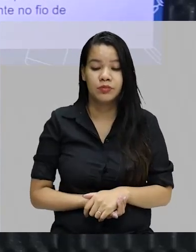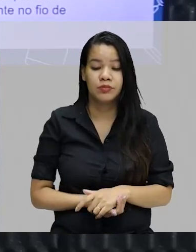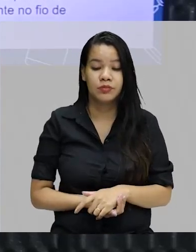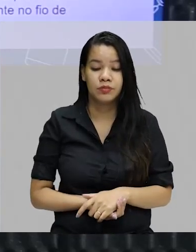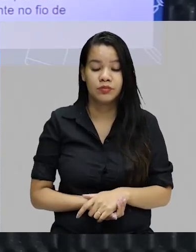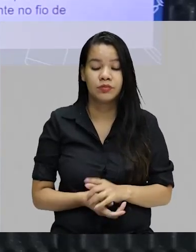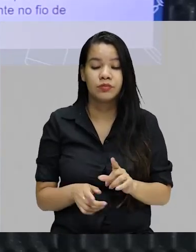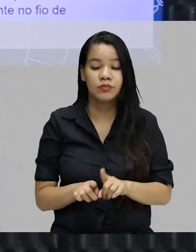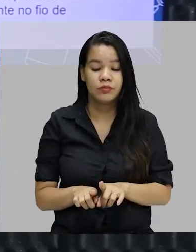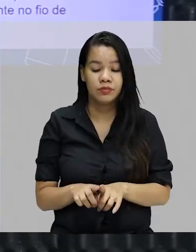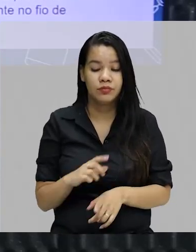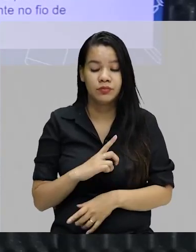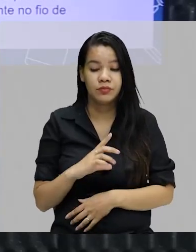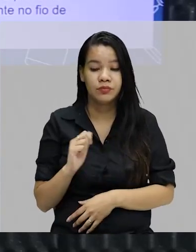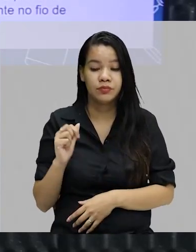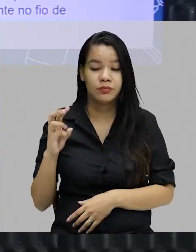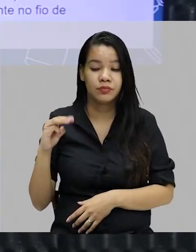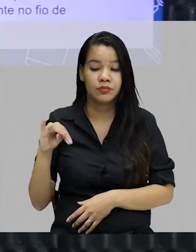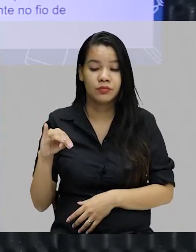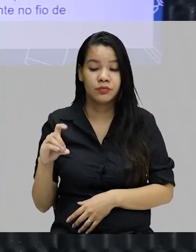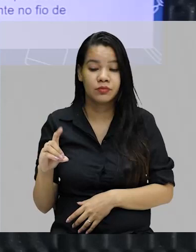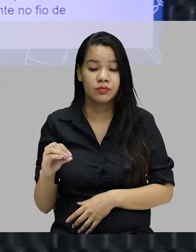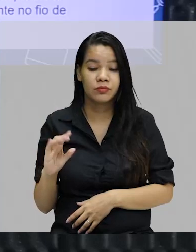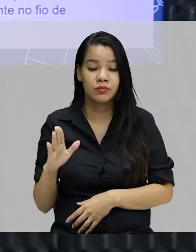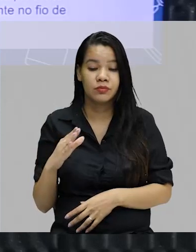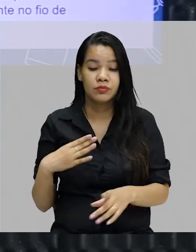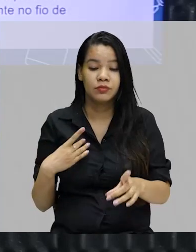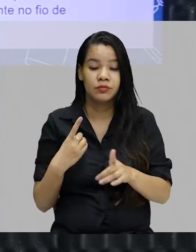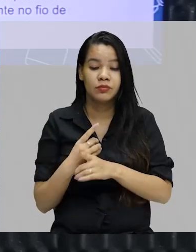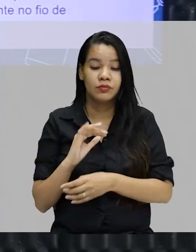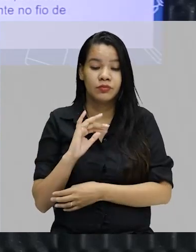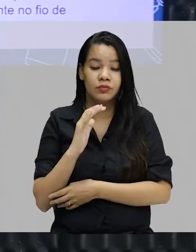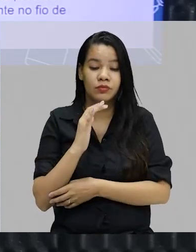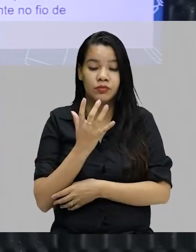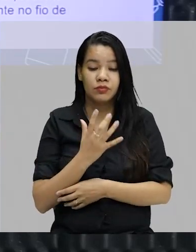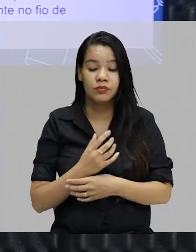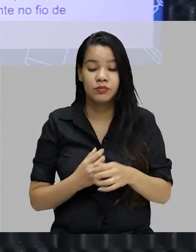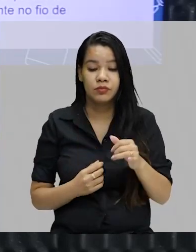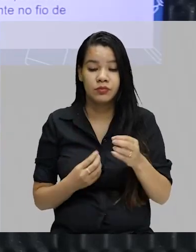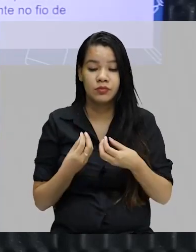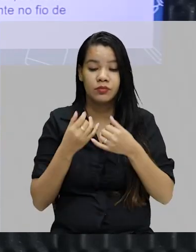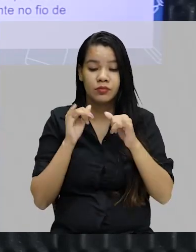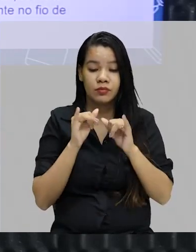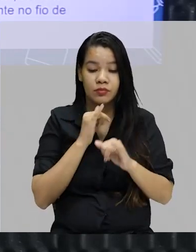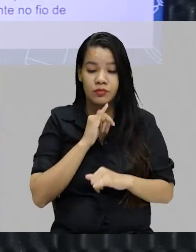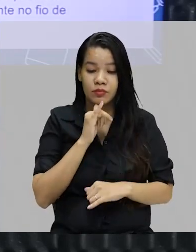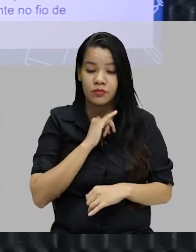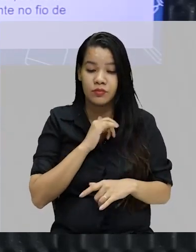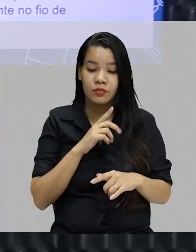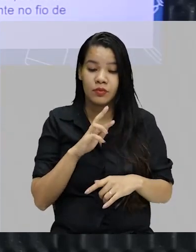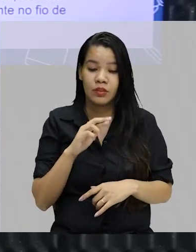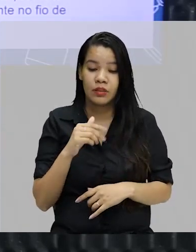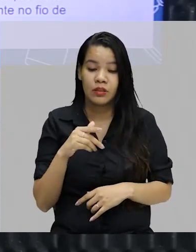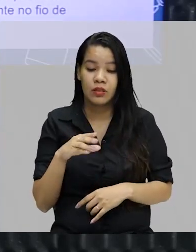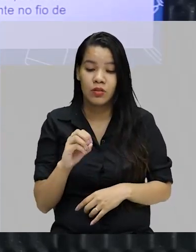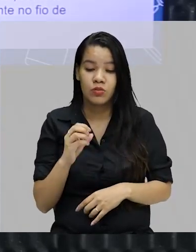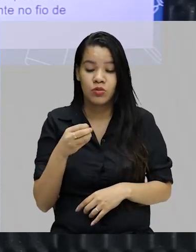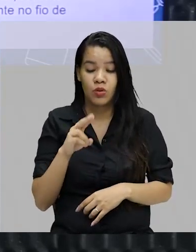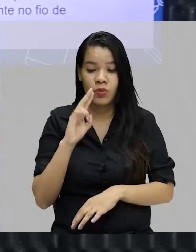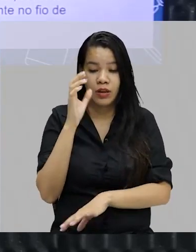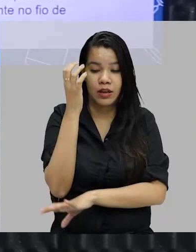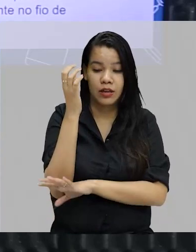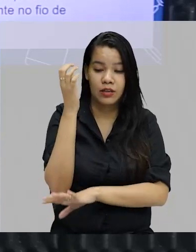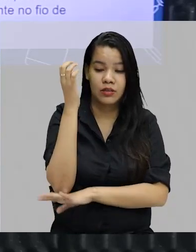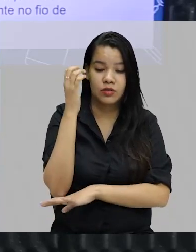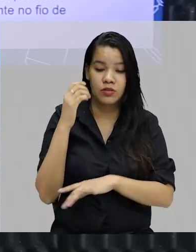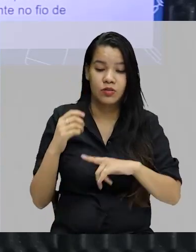Nós temos o amido, encontrado em vegetais, também na forma de grãos, das sementes, das raízes. Então, eu